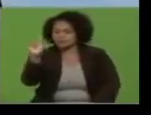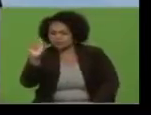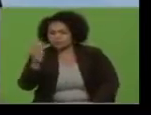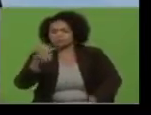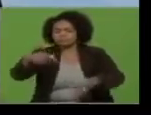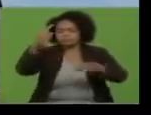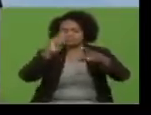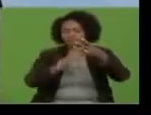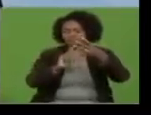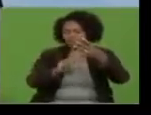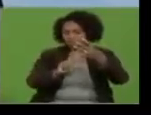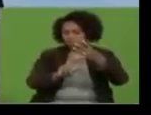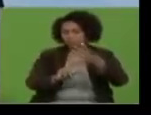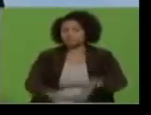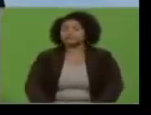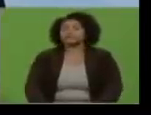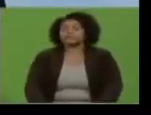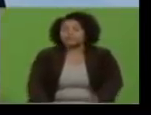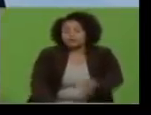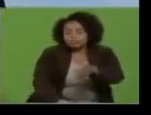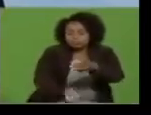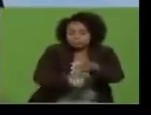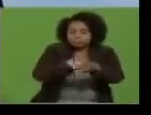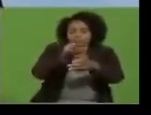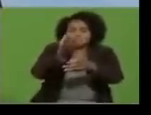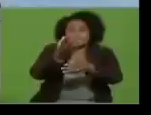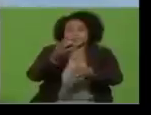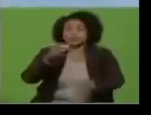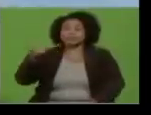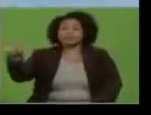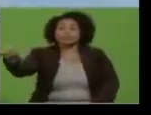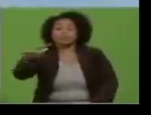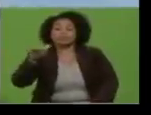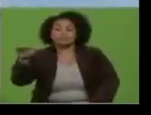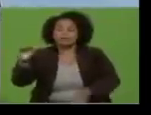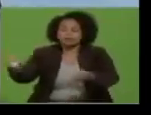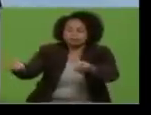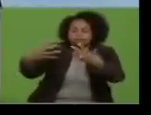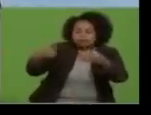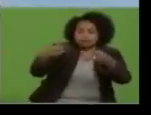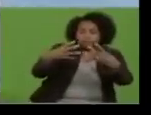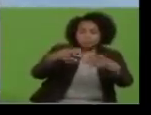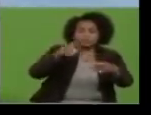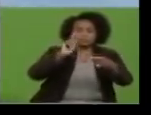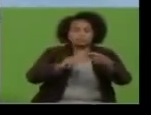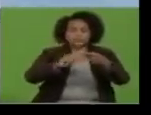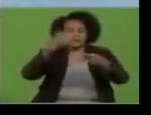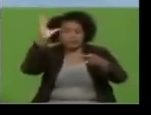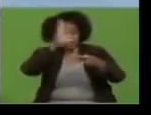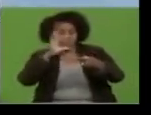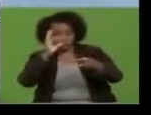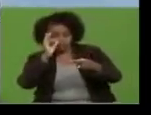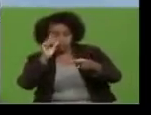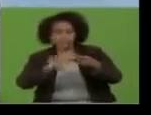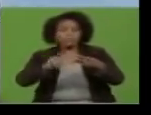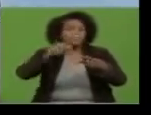Quarto, o surgimento da transmissão comunitária nas cidades de Nampula e Pemba.